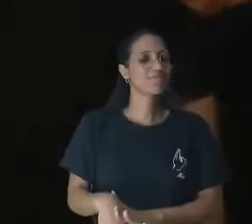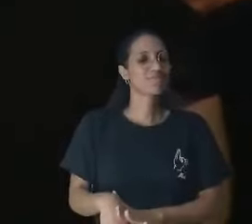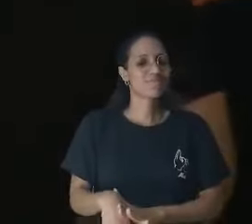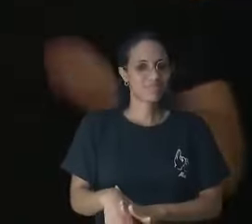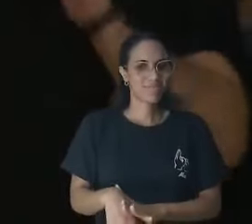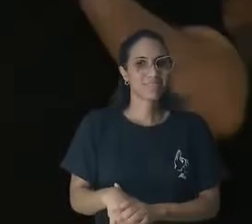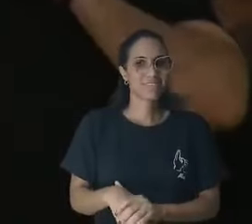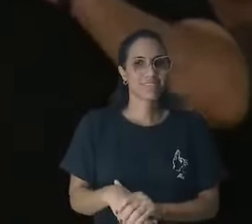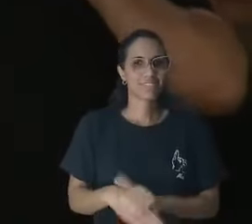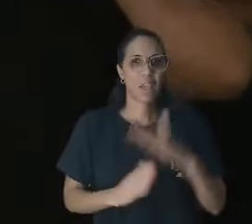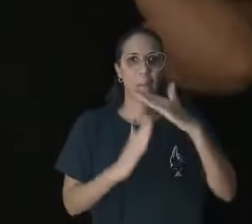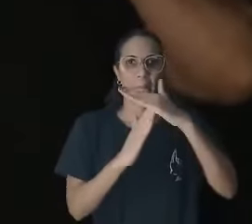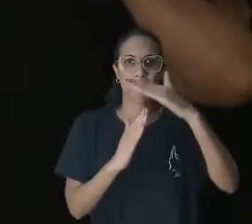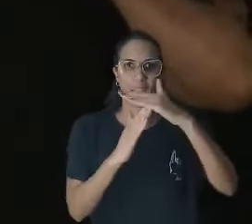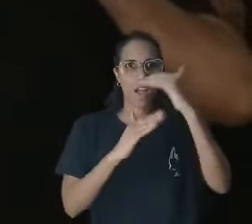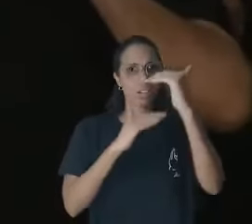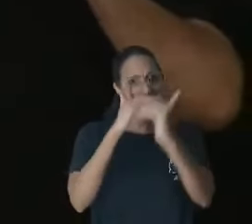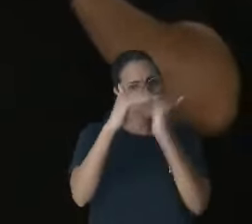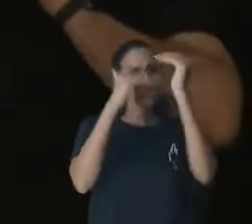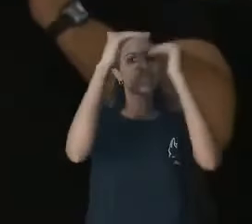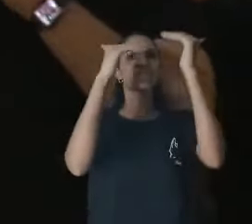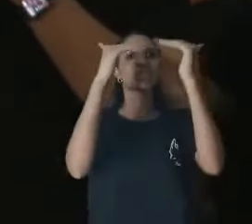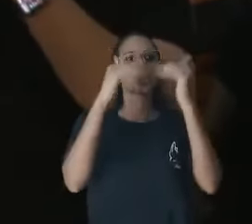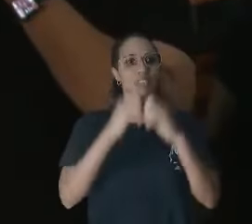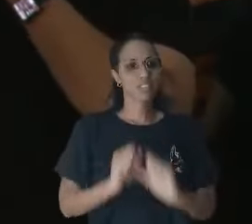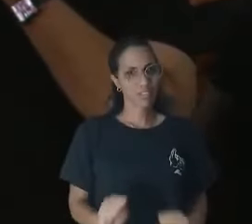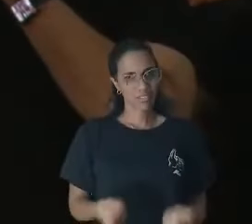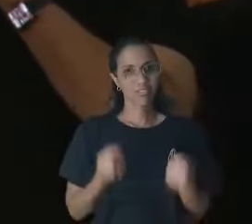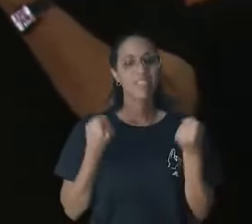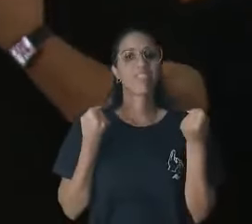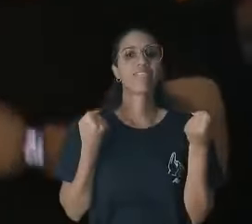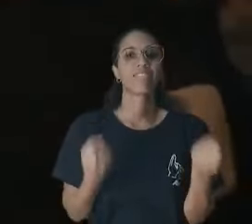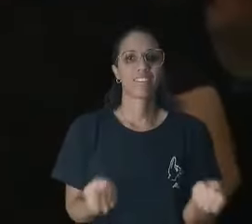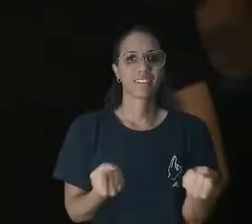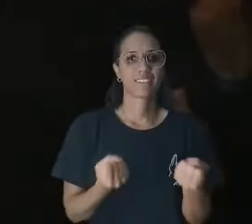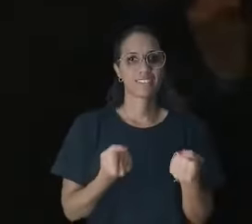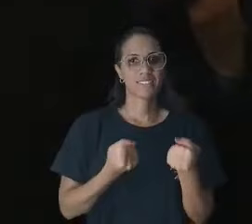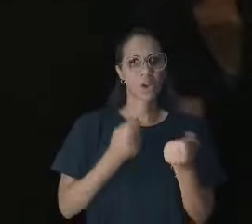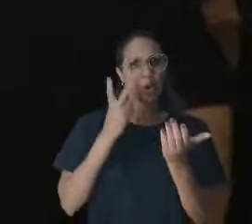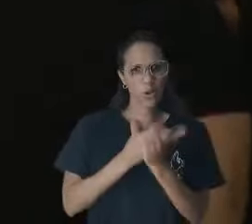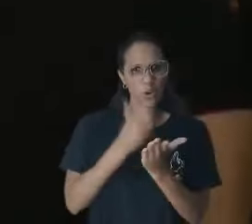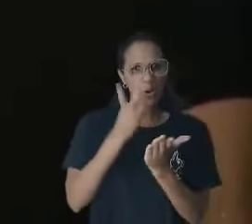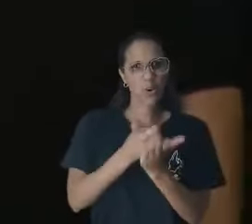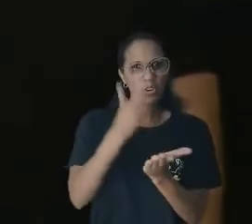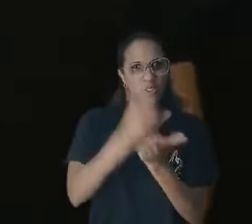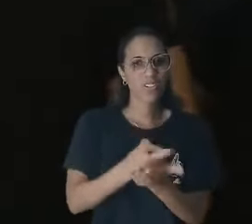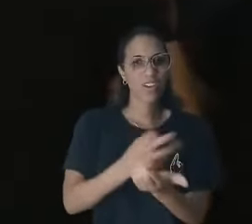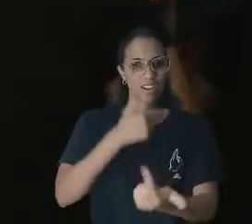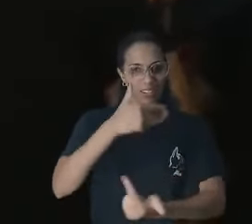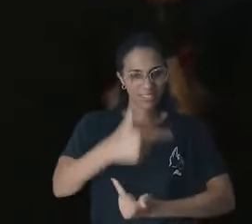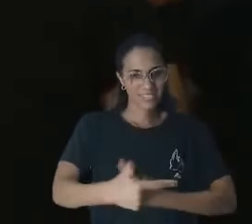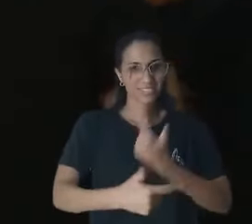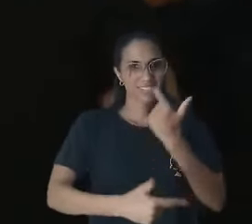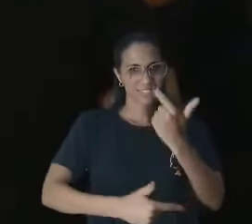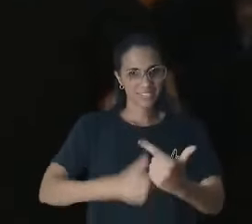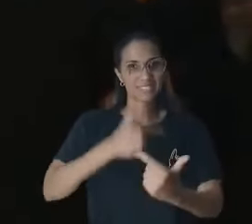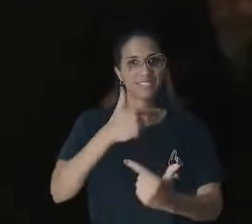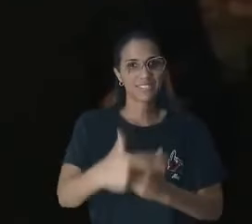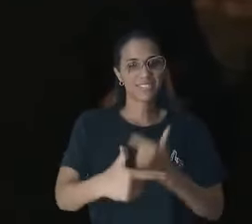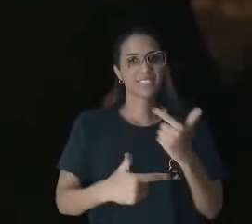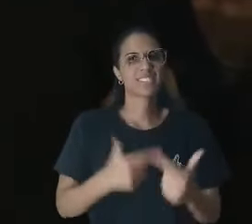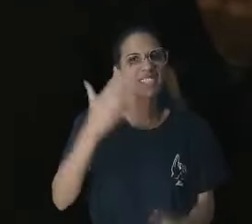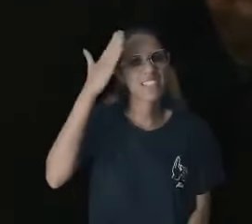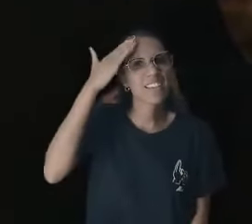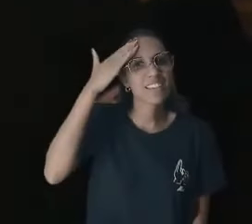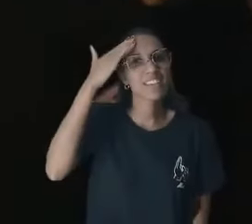suas limitações, para continuar a jornada, sabendo que em